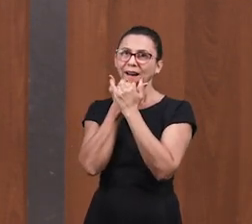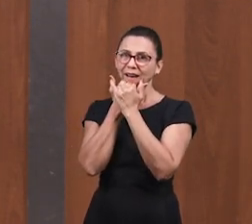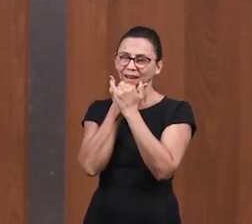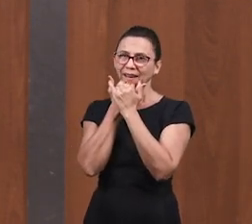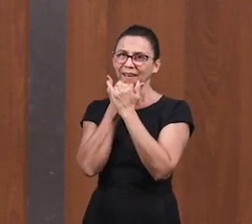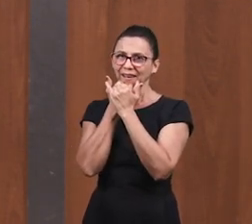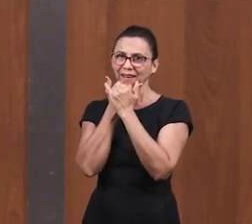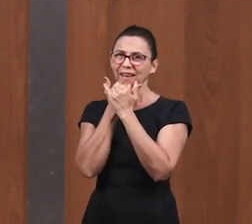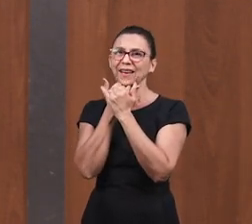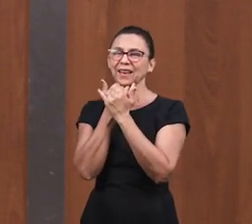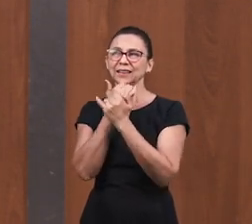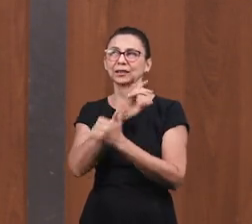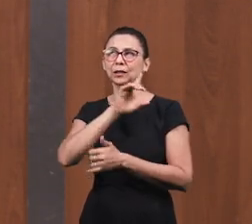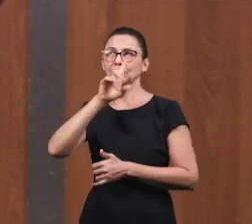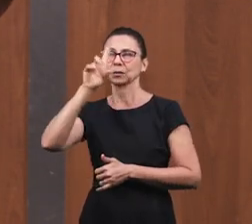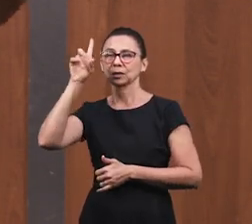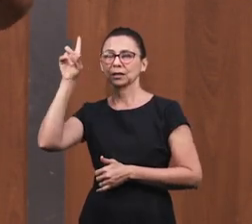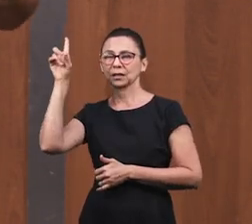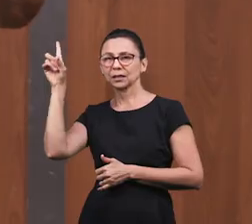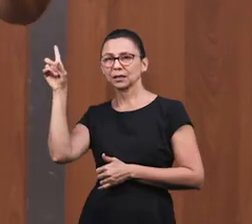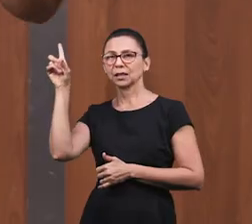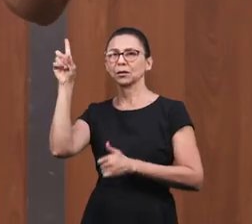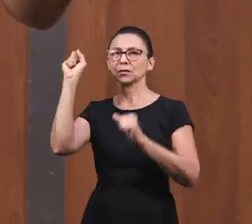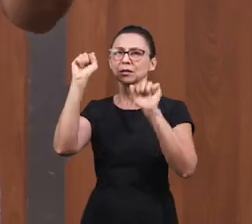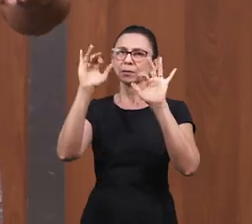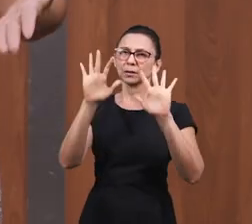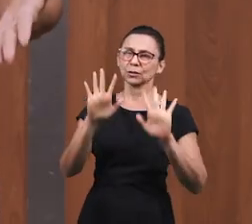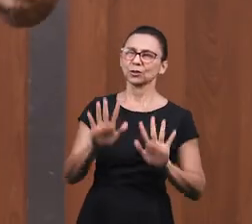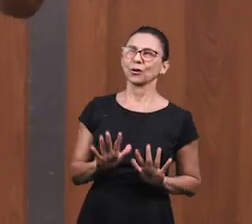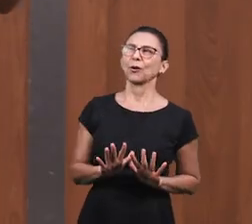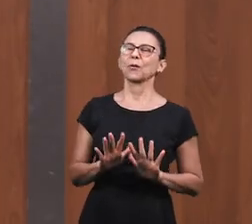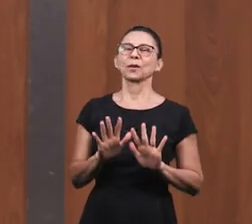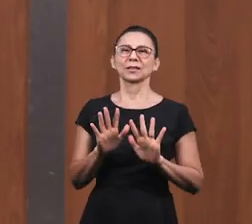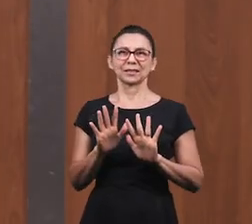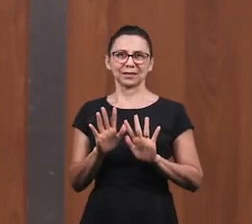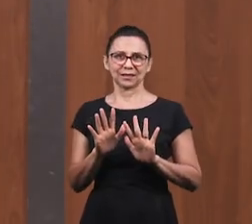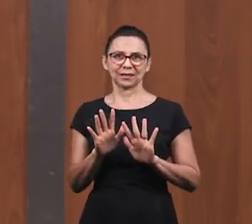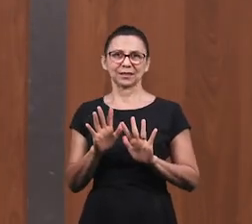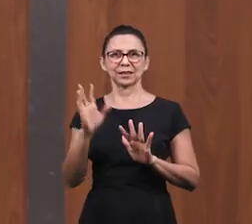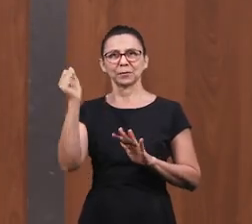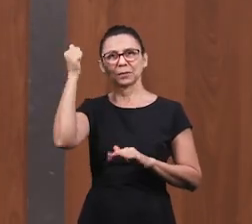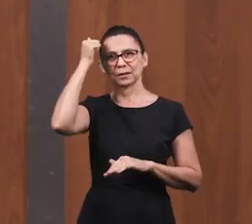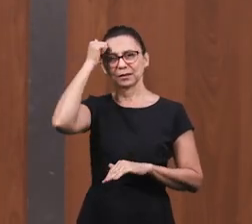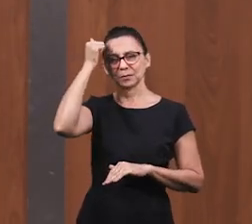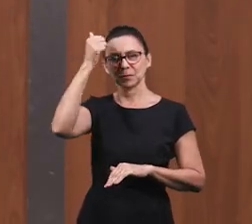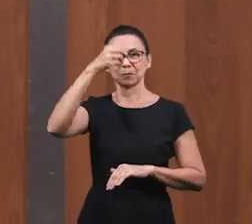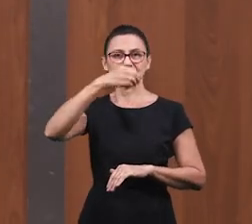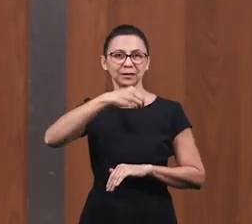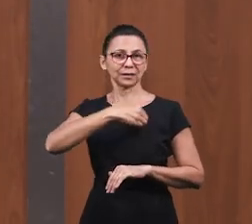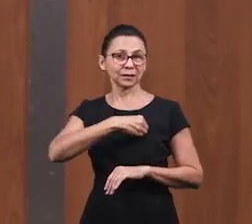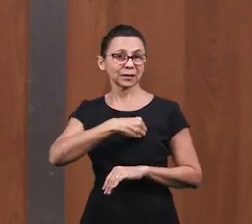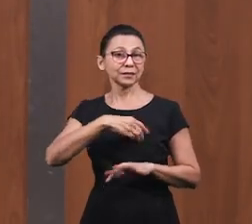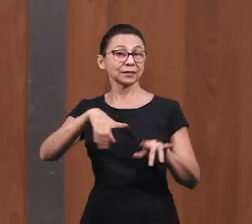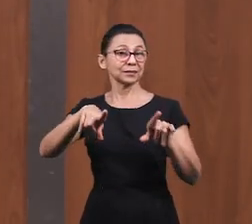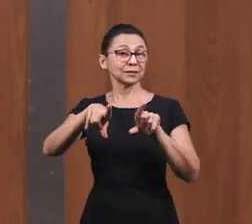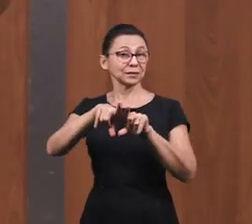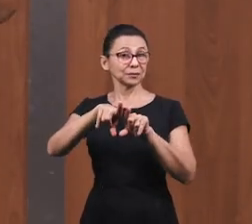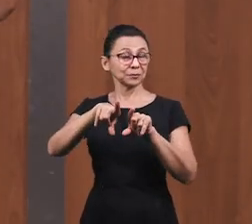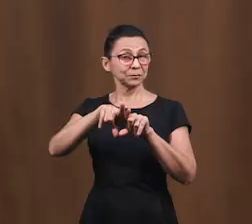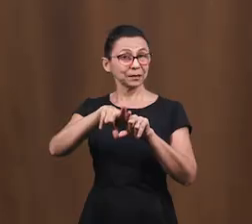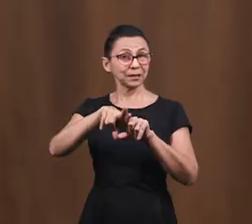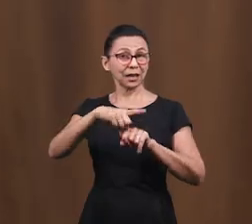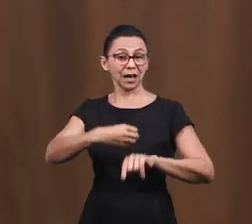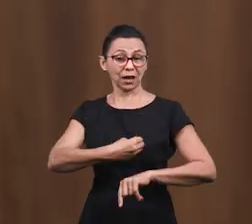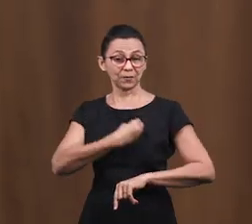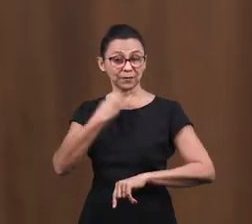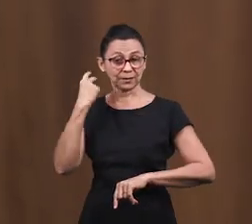benefícios que temos quando nós nos achegamos, nos colocamos aos pés de Jesus e o maior benefício de todos,